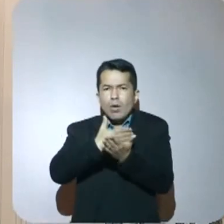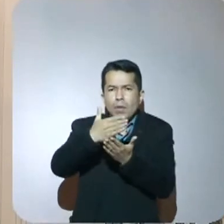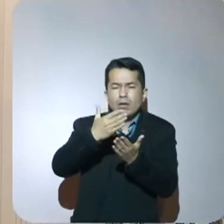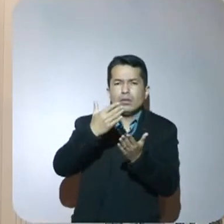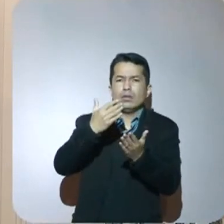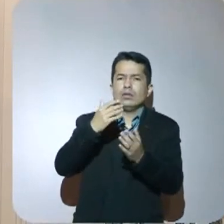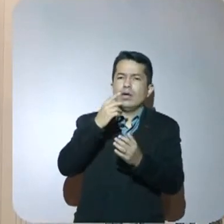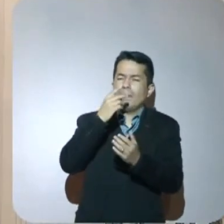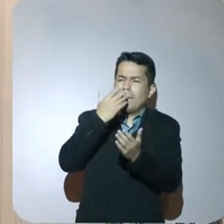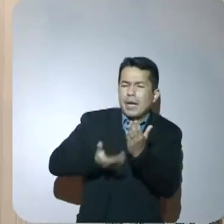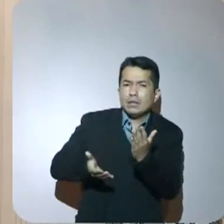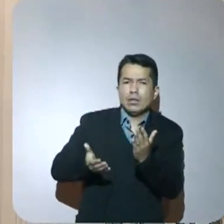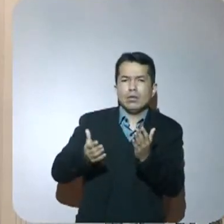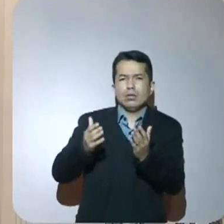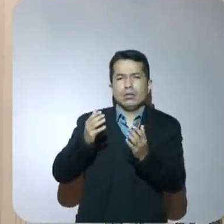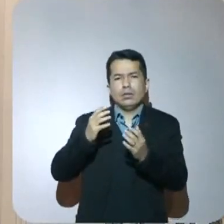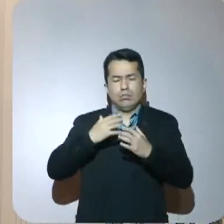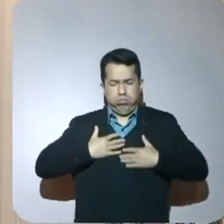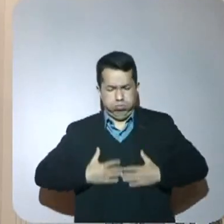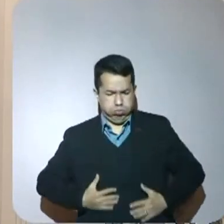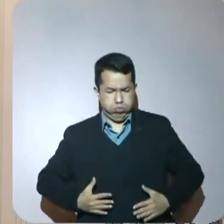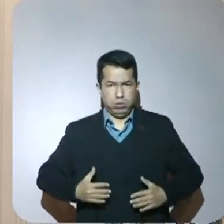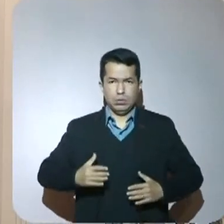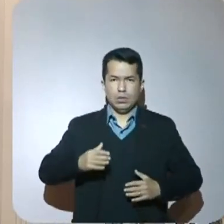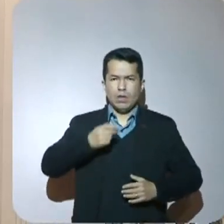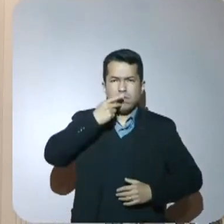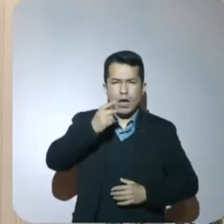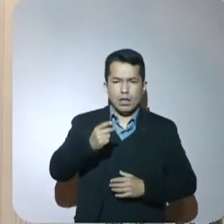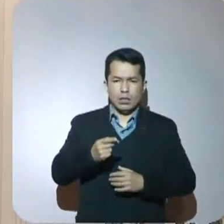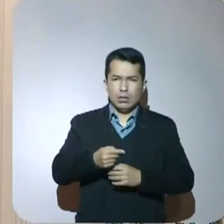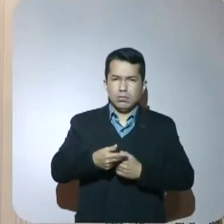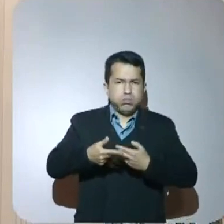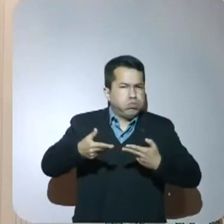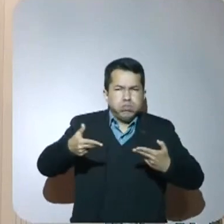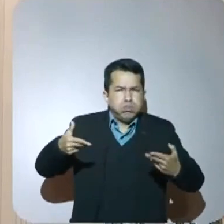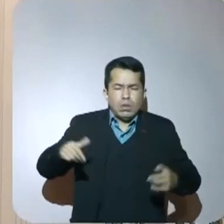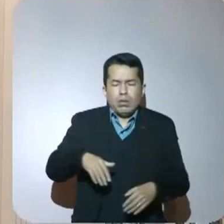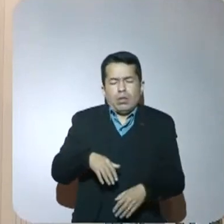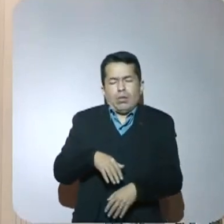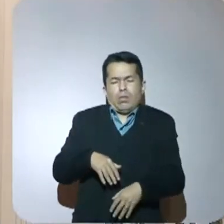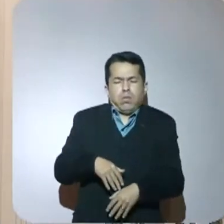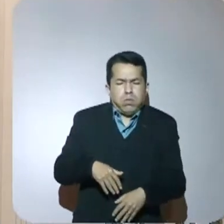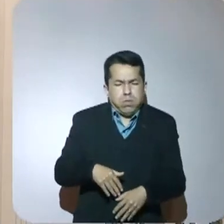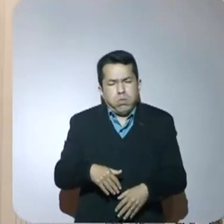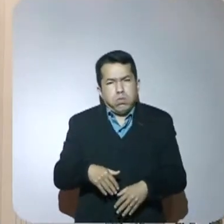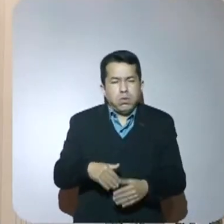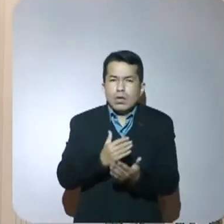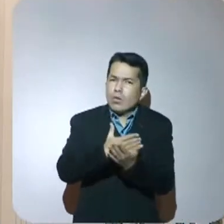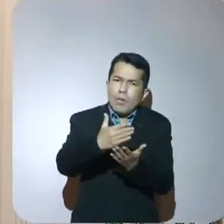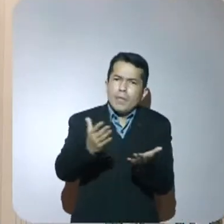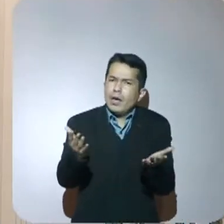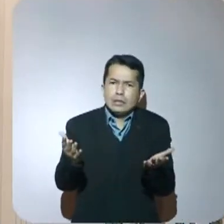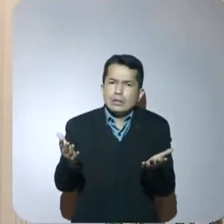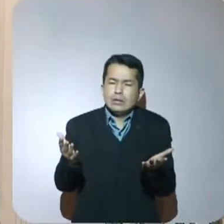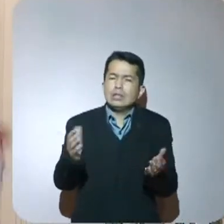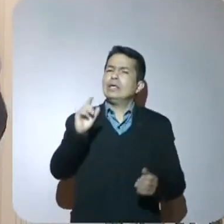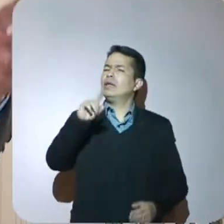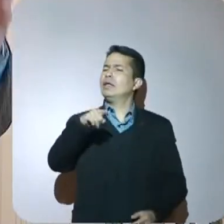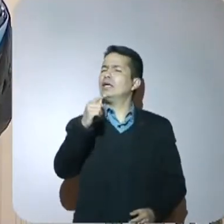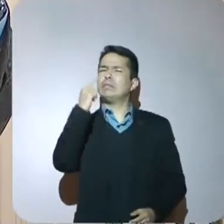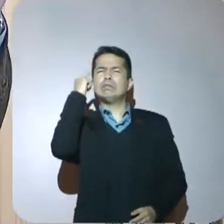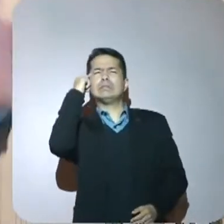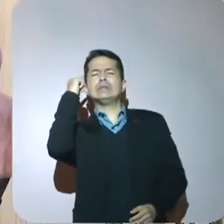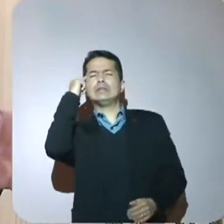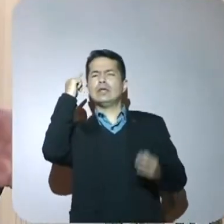progressivamente desabilitada. Eu creio que essa figura aqui de uma doença autoimune é a figura de uma igreja que